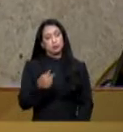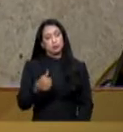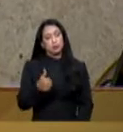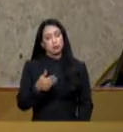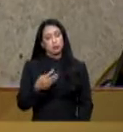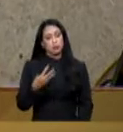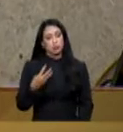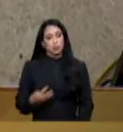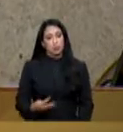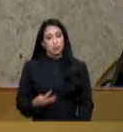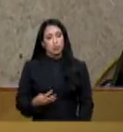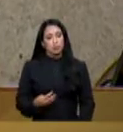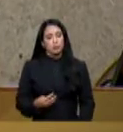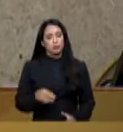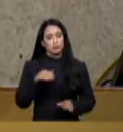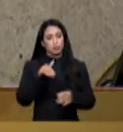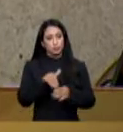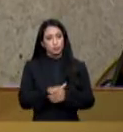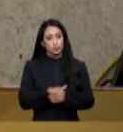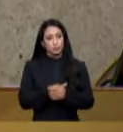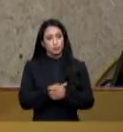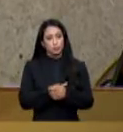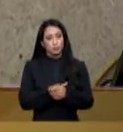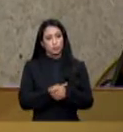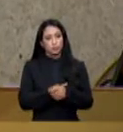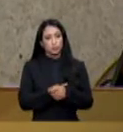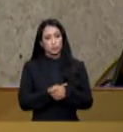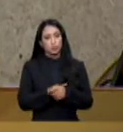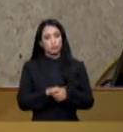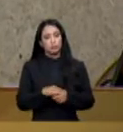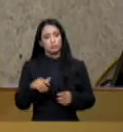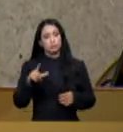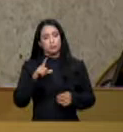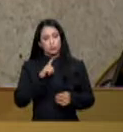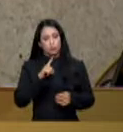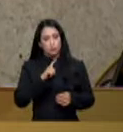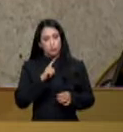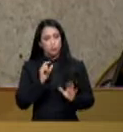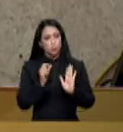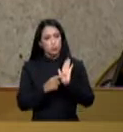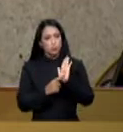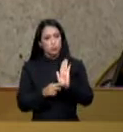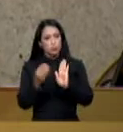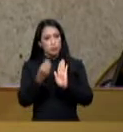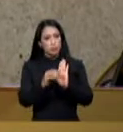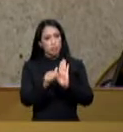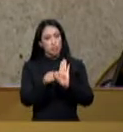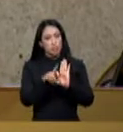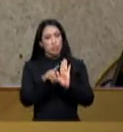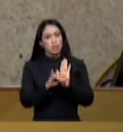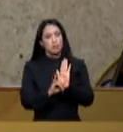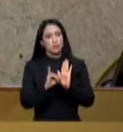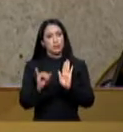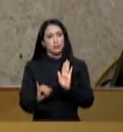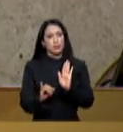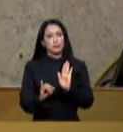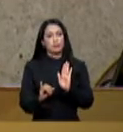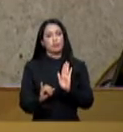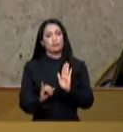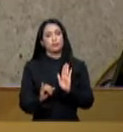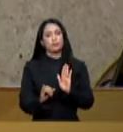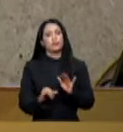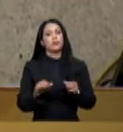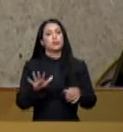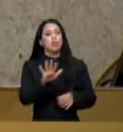6/3/2013. Diz um trecho do voto de Sua Excelência: a ação direta de constitucionalidade, instituição de